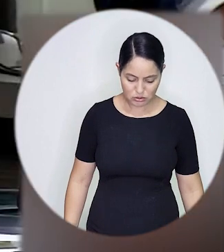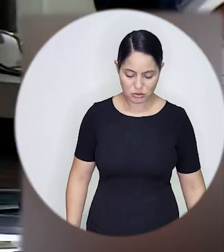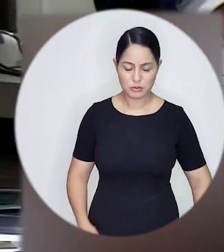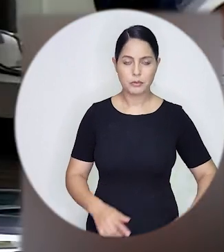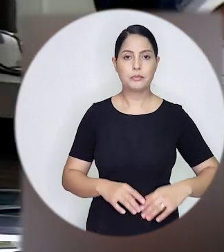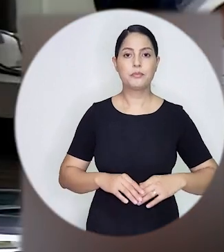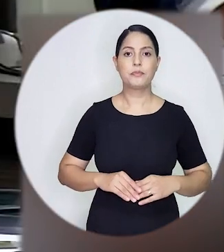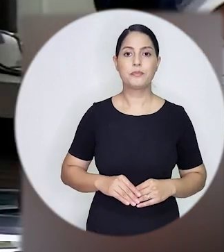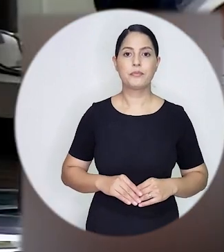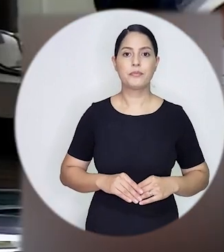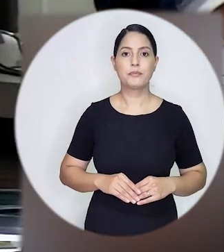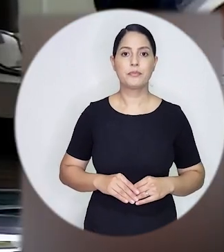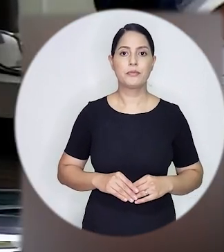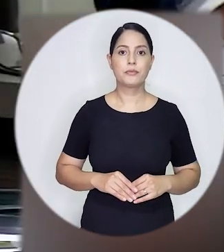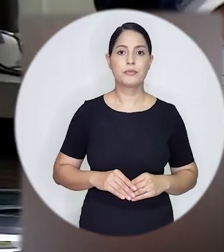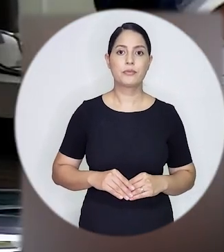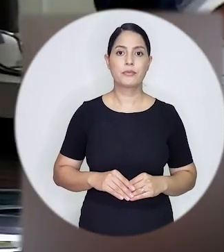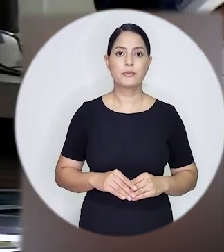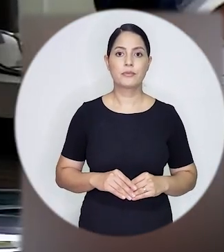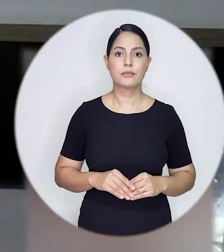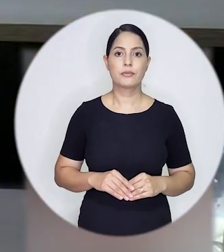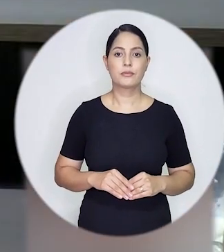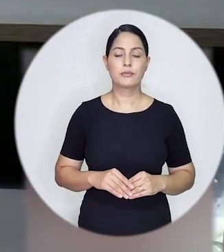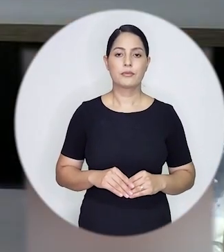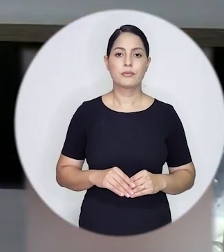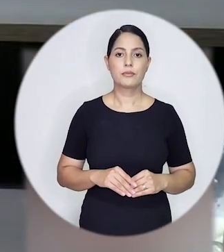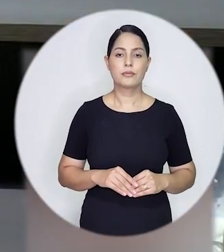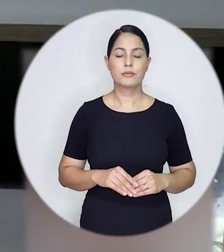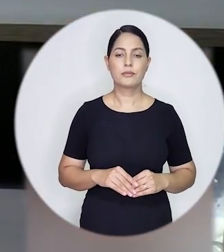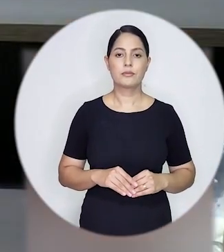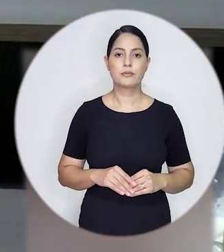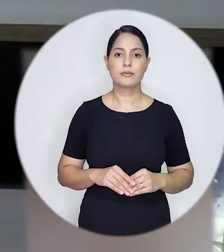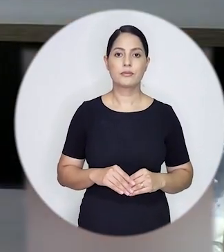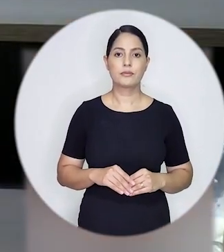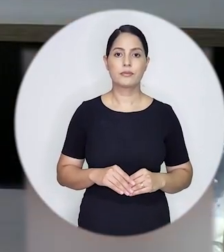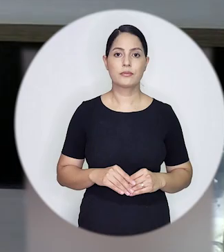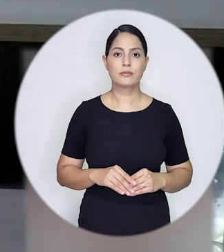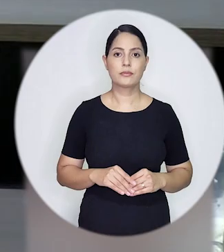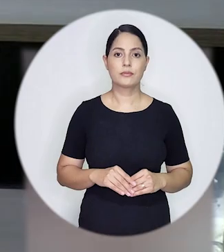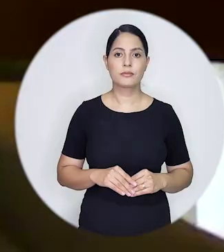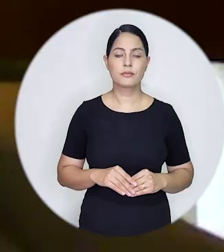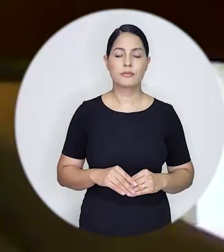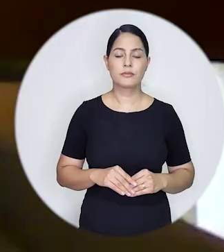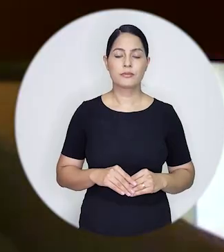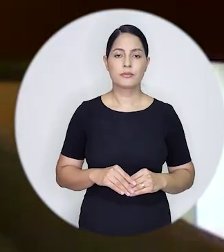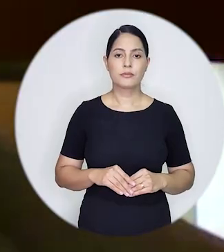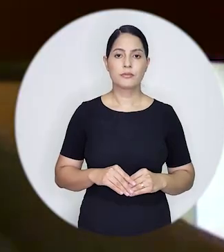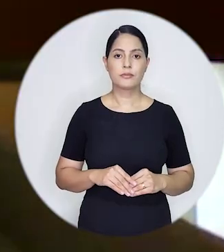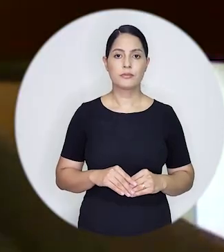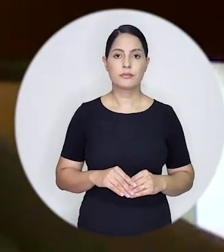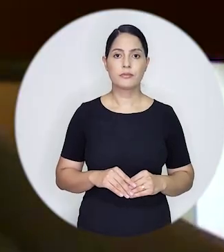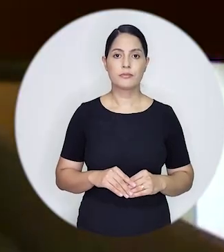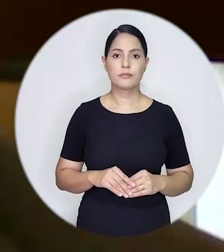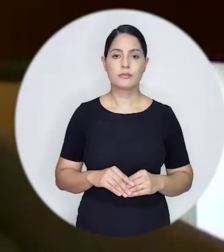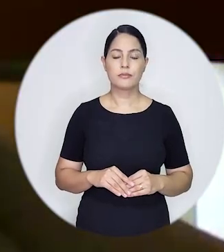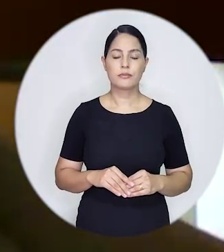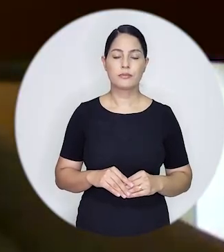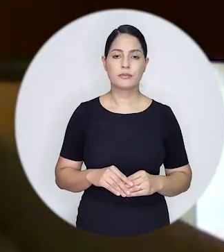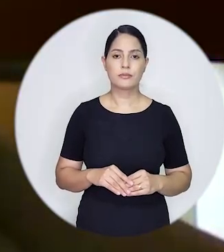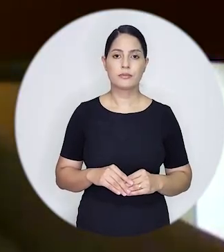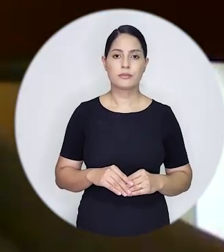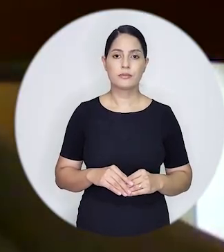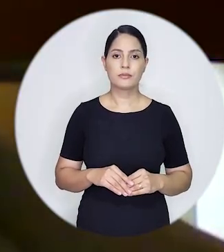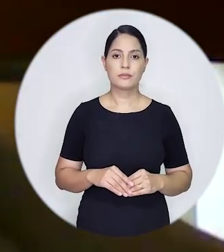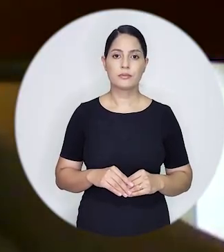enquanto representantes do Conselho Federal da OAB perante o CNMP, colhemos as sugestões no